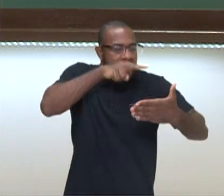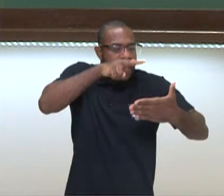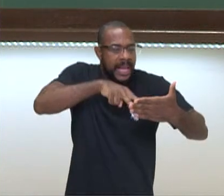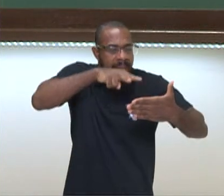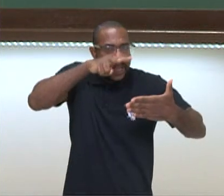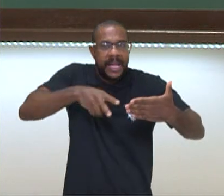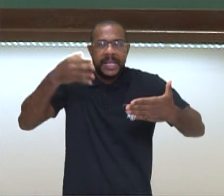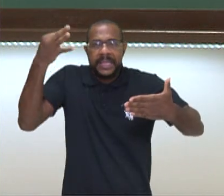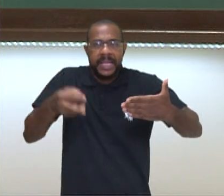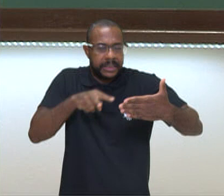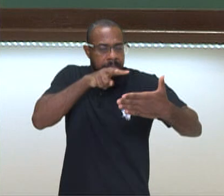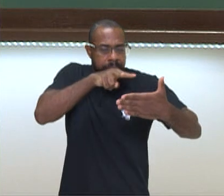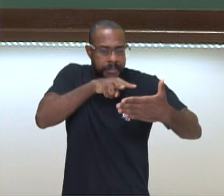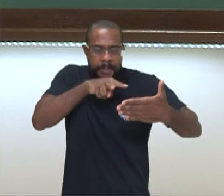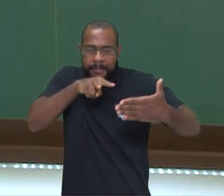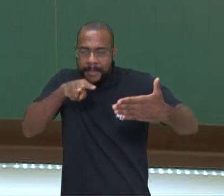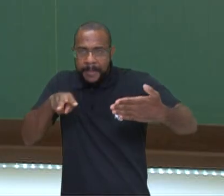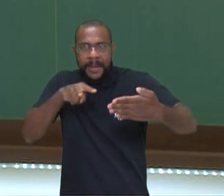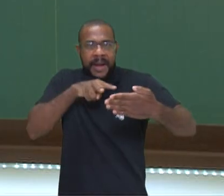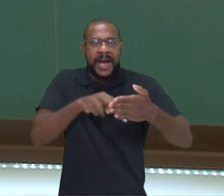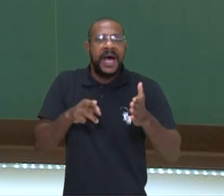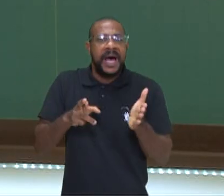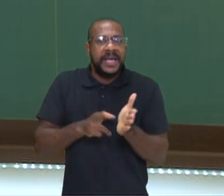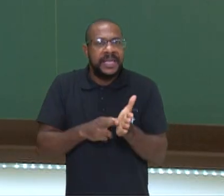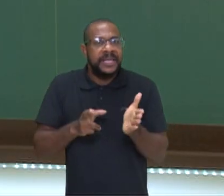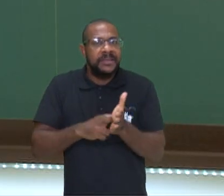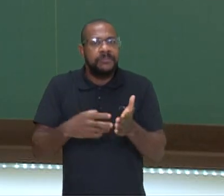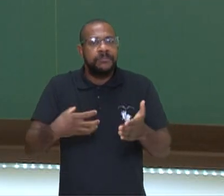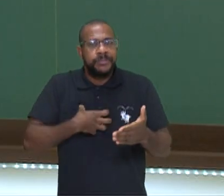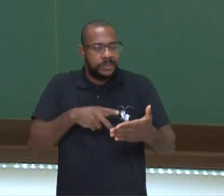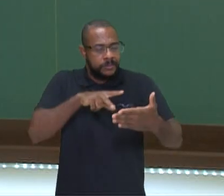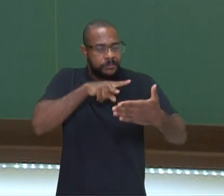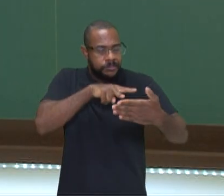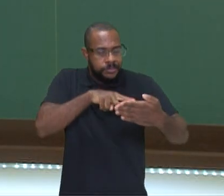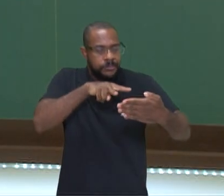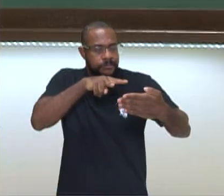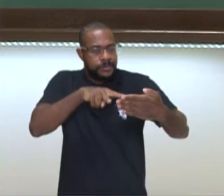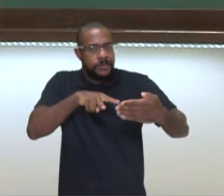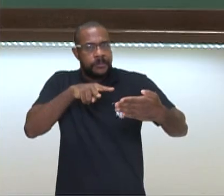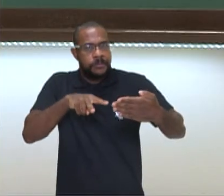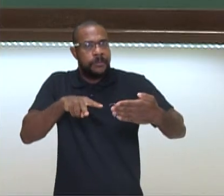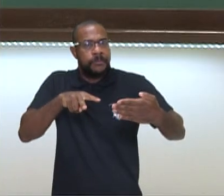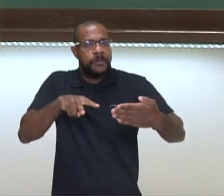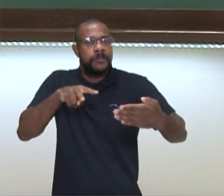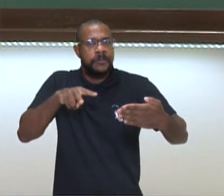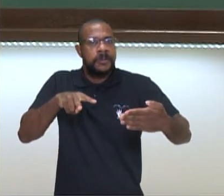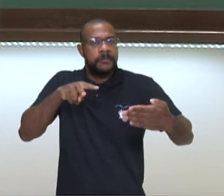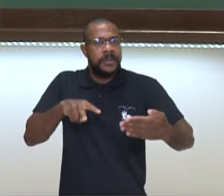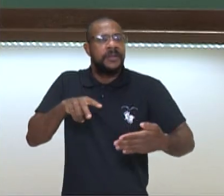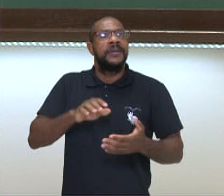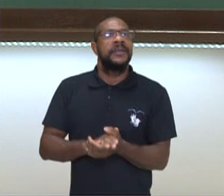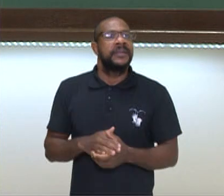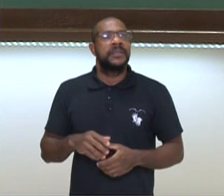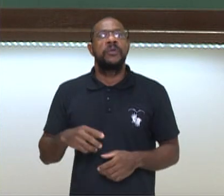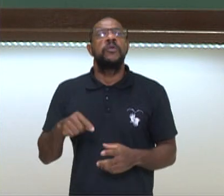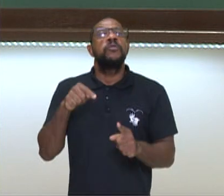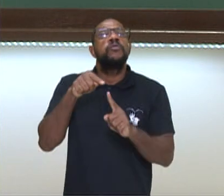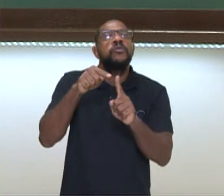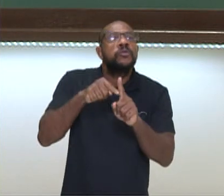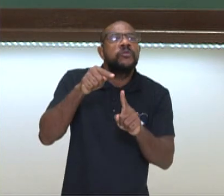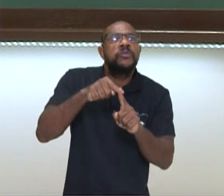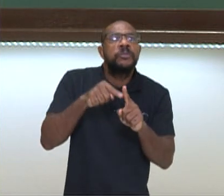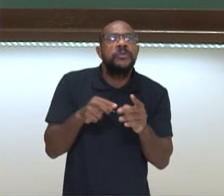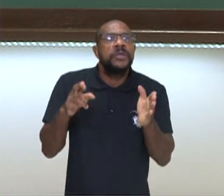de versos. A rima, os tipos de rima e principalmente o